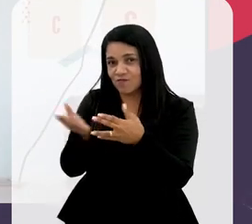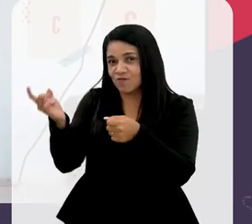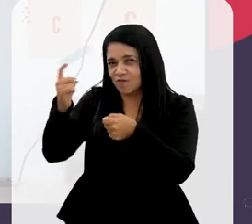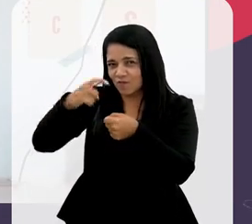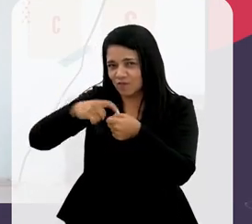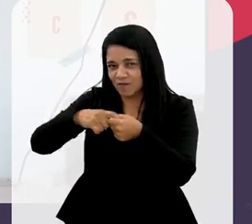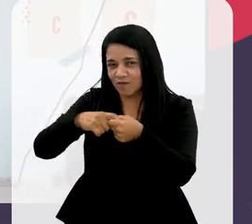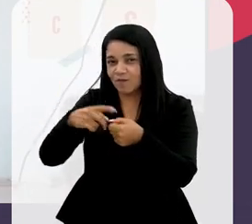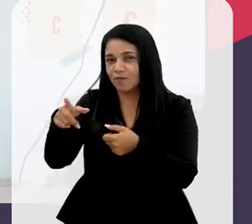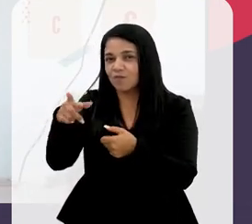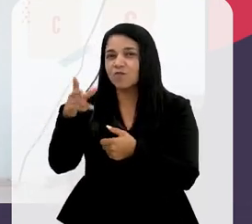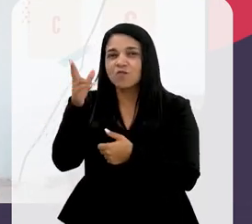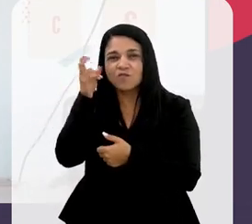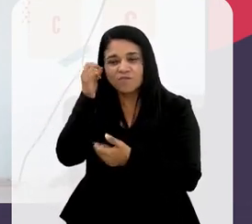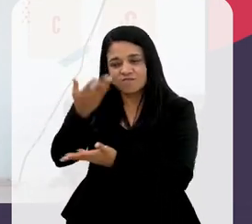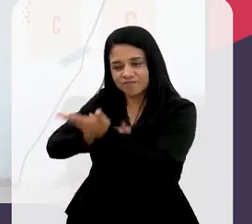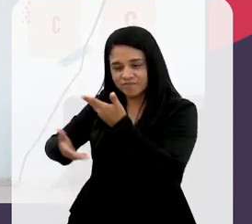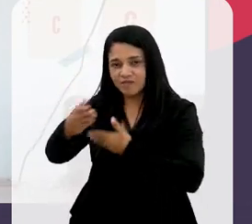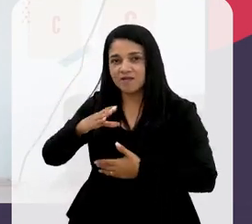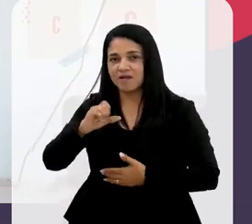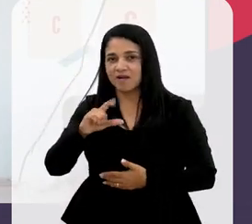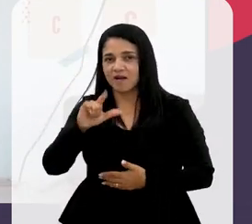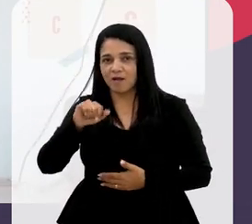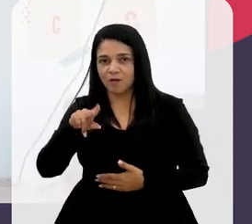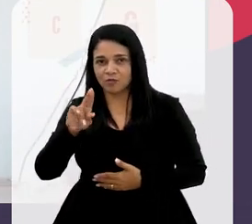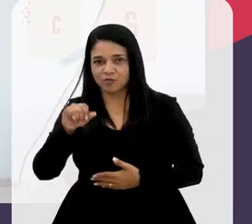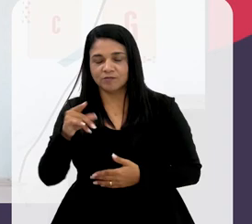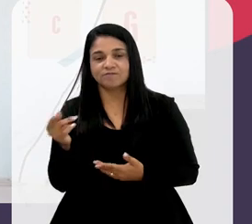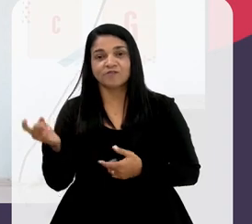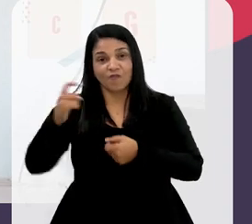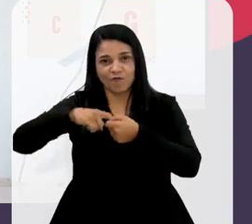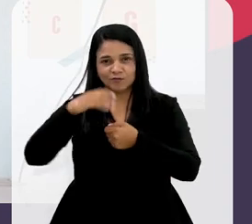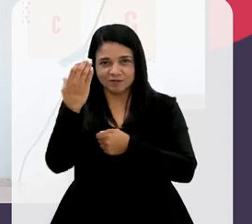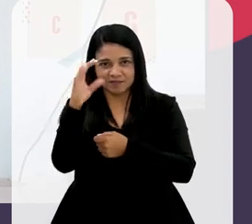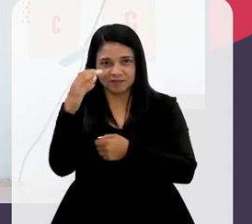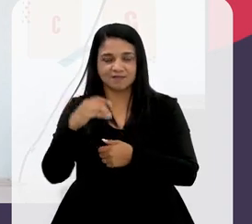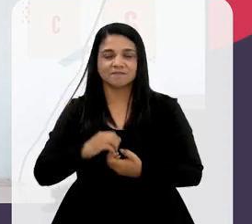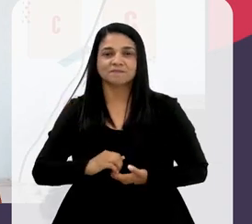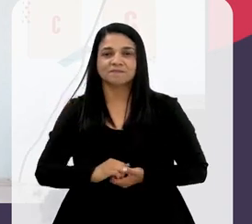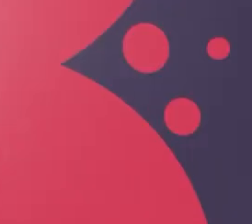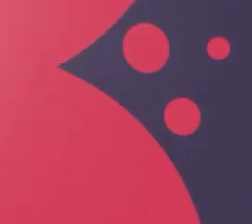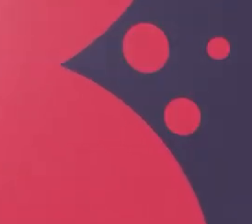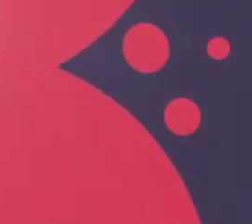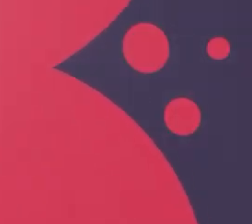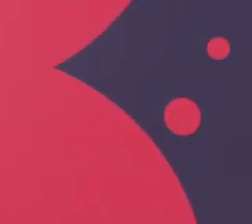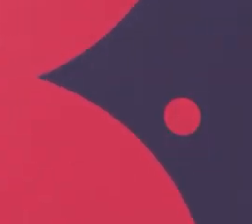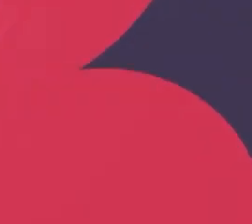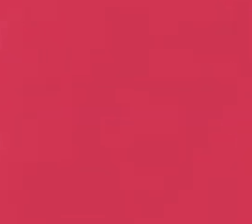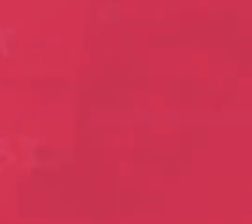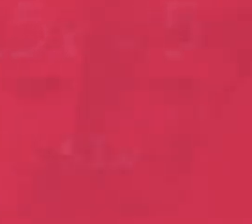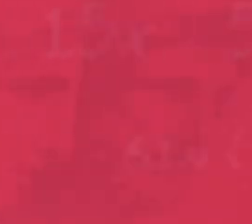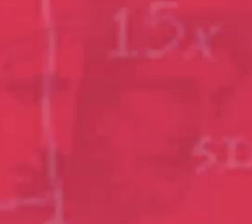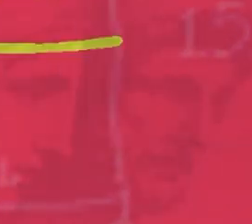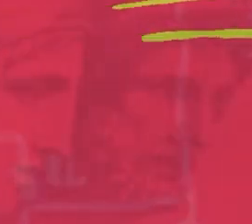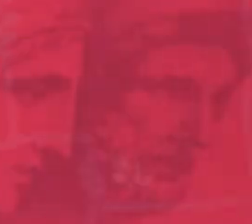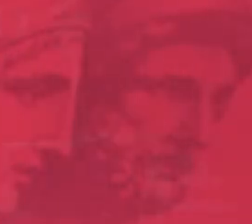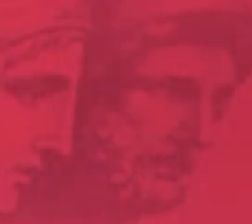rapidinho. No próximo bloco, eu vou ouvir a professora Cláudia. O Ciência e Existência volta já já. Não sai daí.